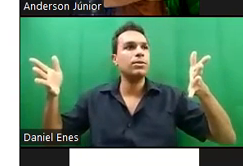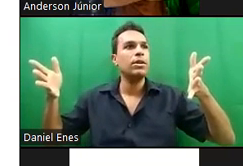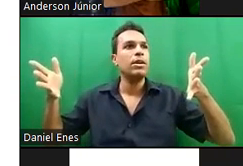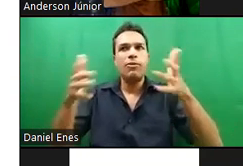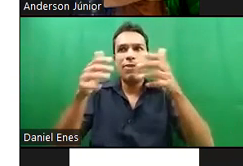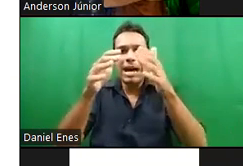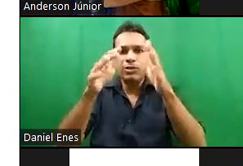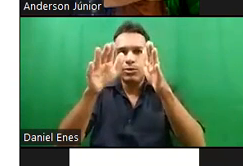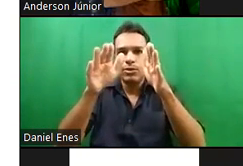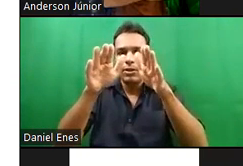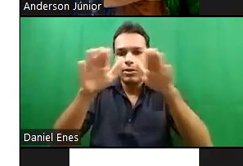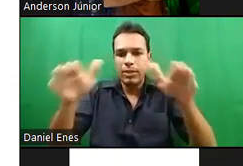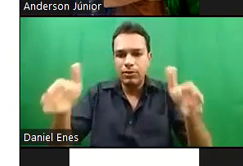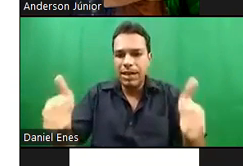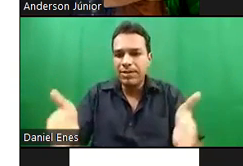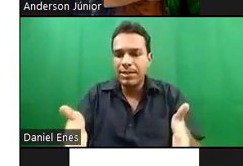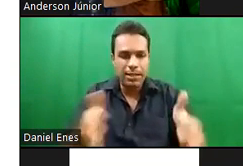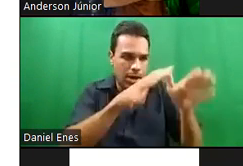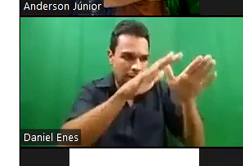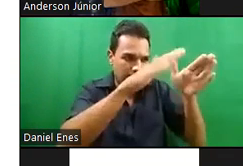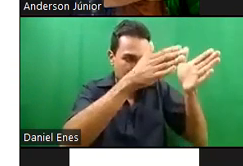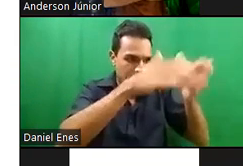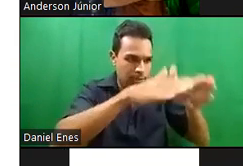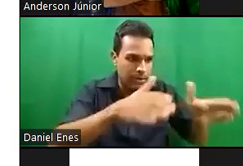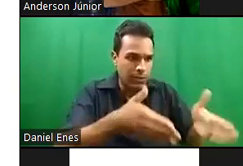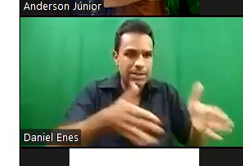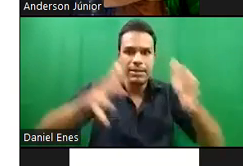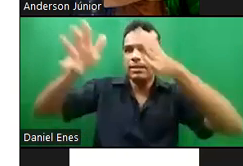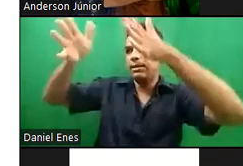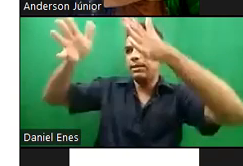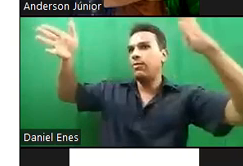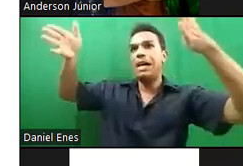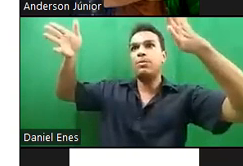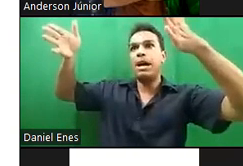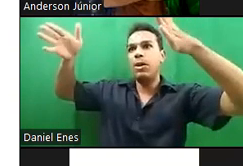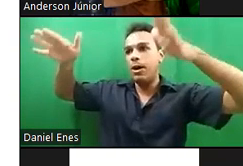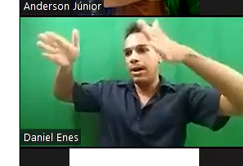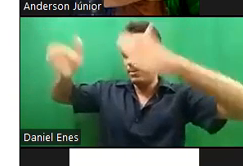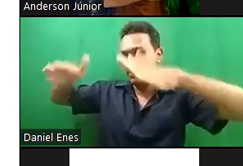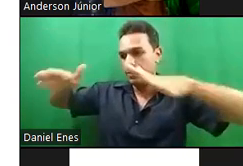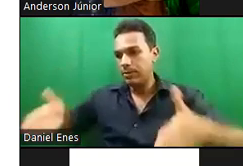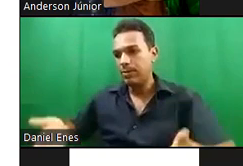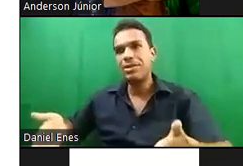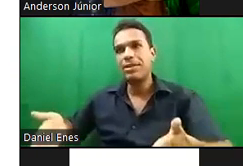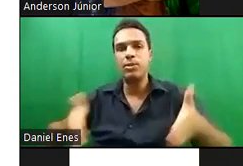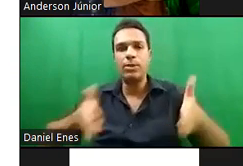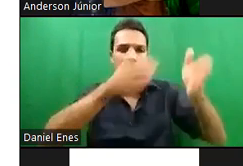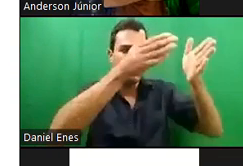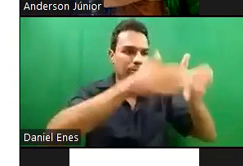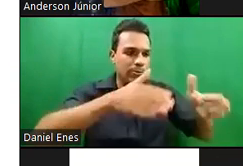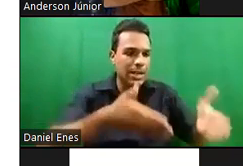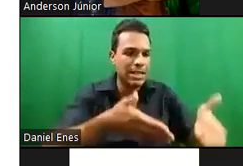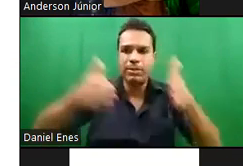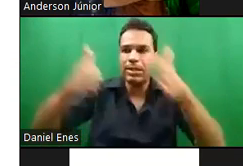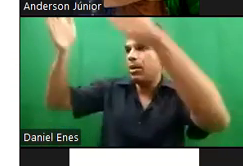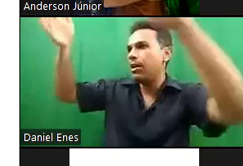espaço. Vaso. Eu tenho um vaso assim, ó. Tem um vaso assim, tem um vaso maior. Faço a silhueta, ó,